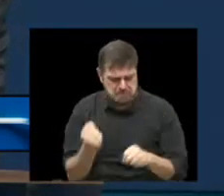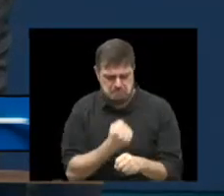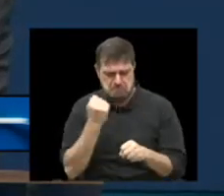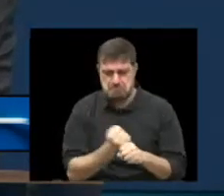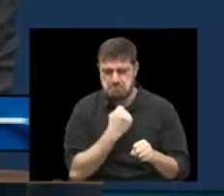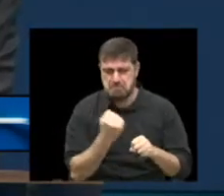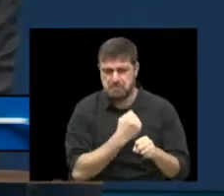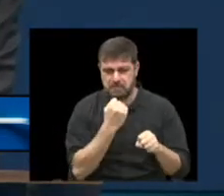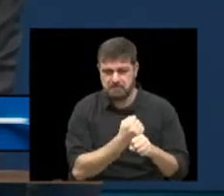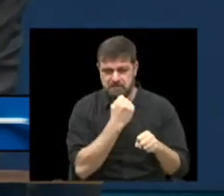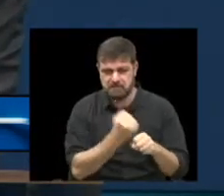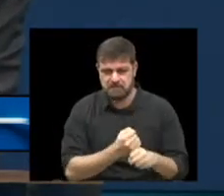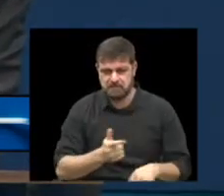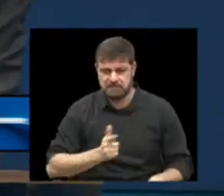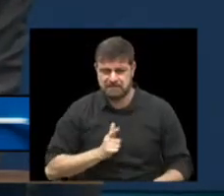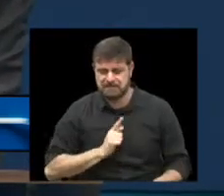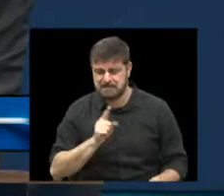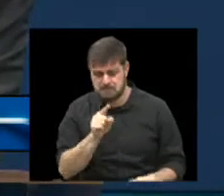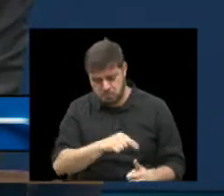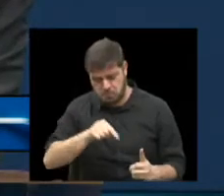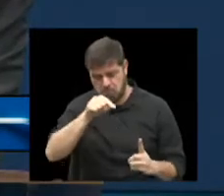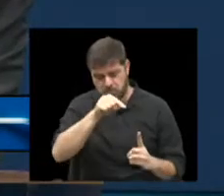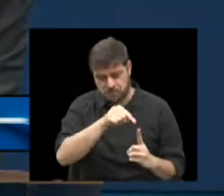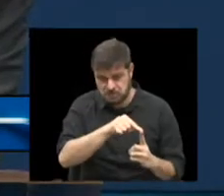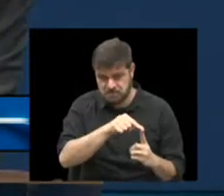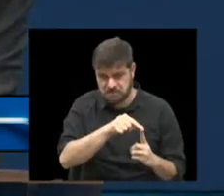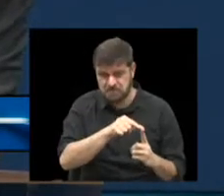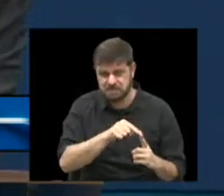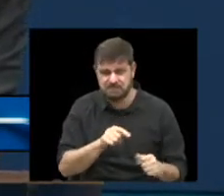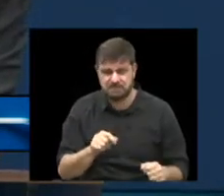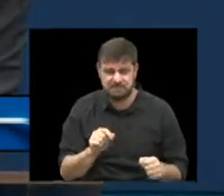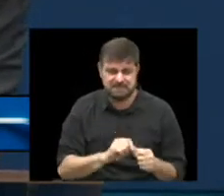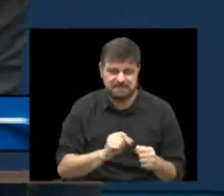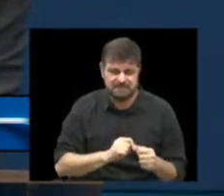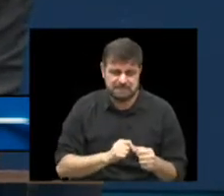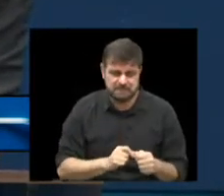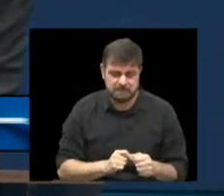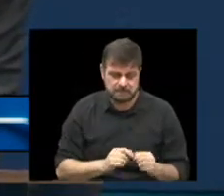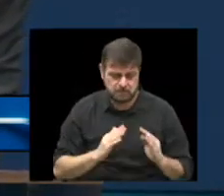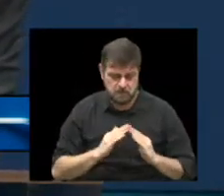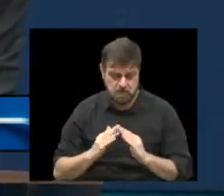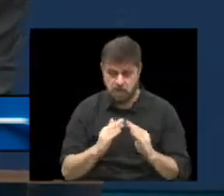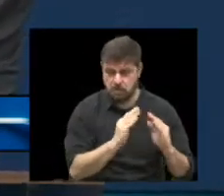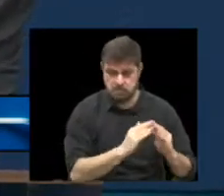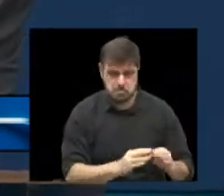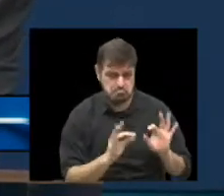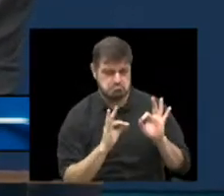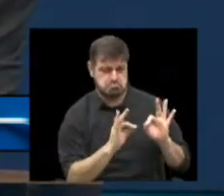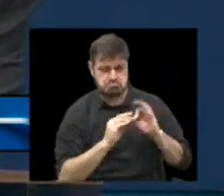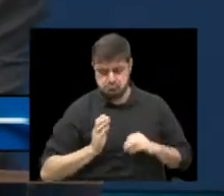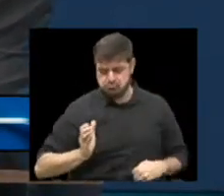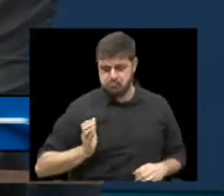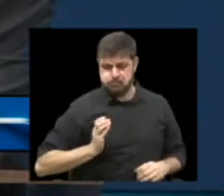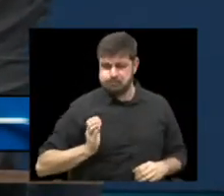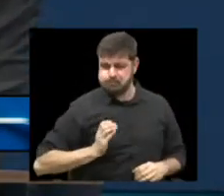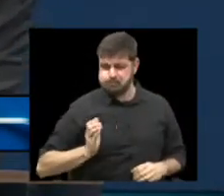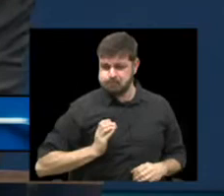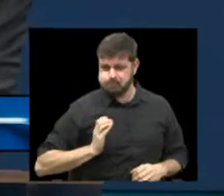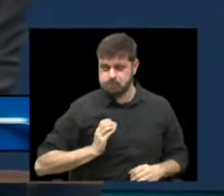claramente um horizonte da criação de vários condomínios de alto padrão em várias áreas que hoje são áreas verdes,